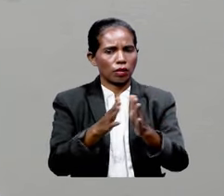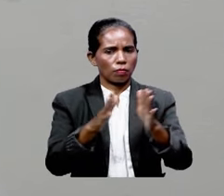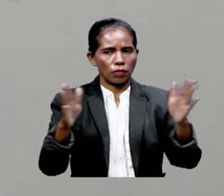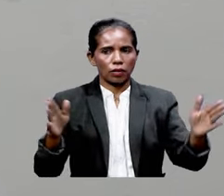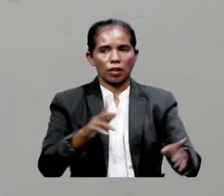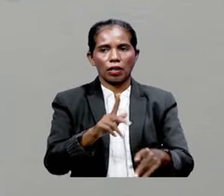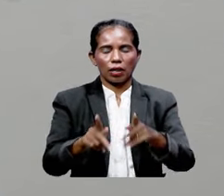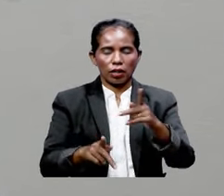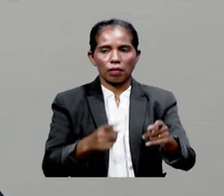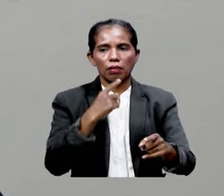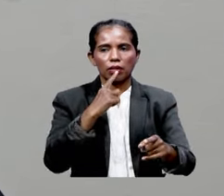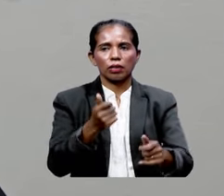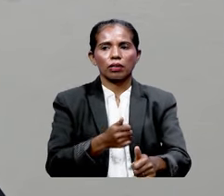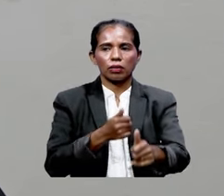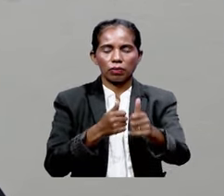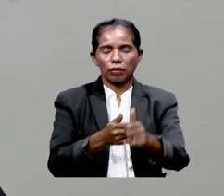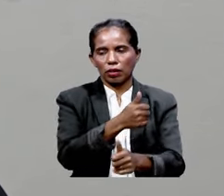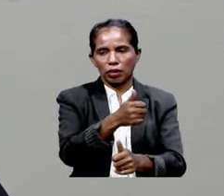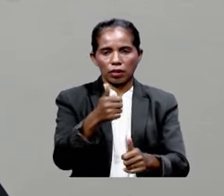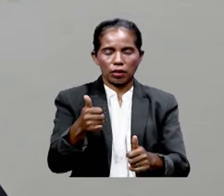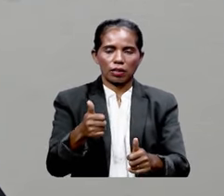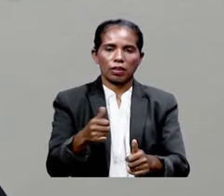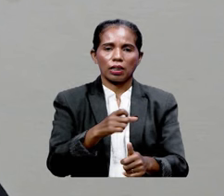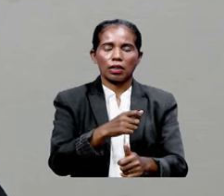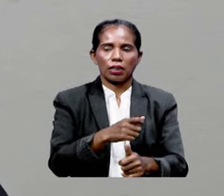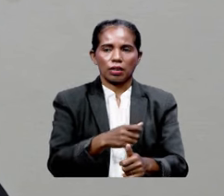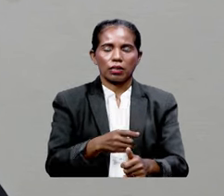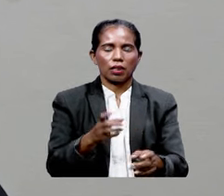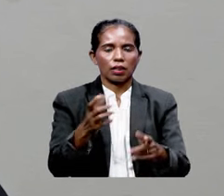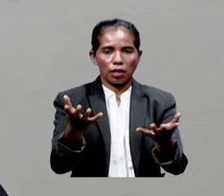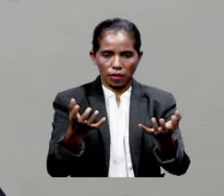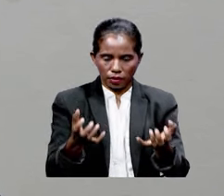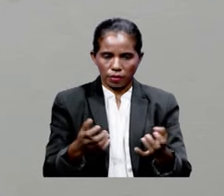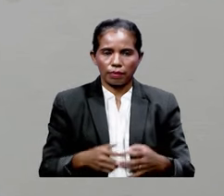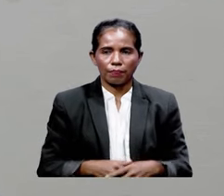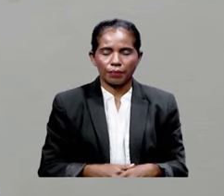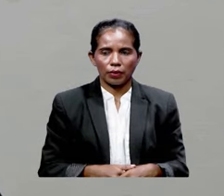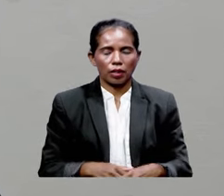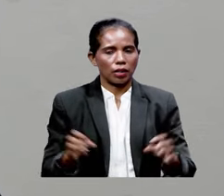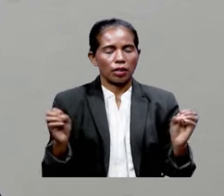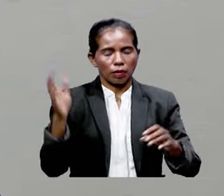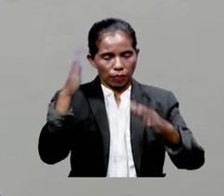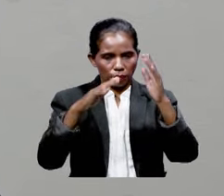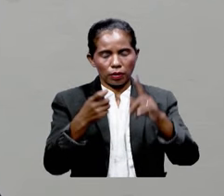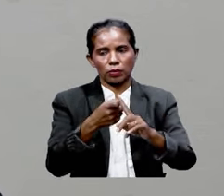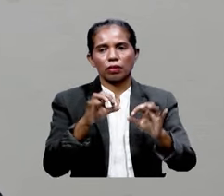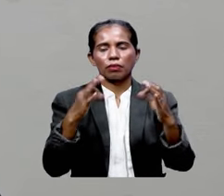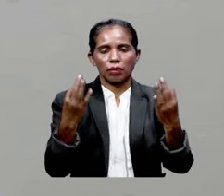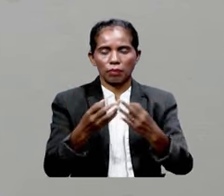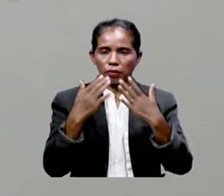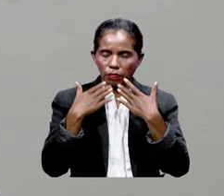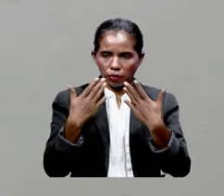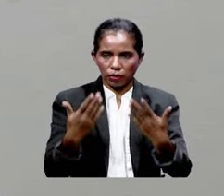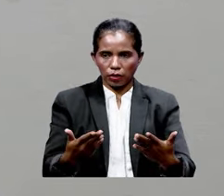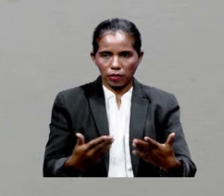ema interpreta tuir ne ile ile ne interesse mas lá é problema o si parte família mo agradece